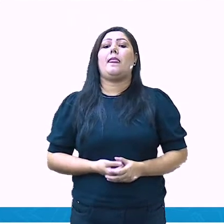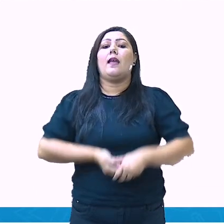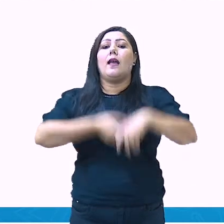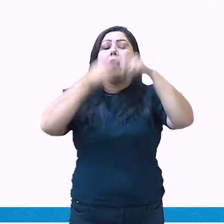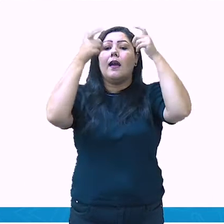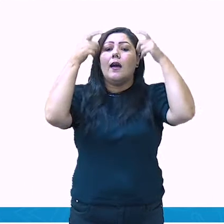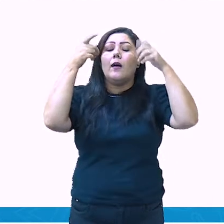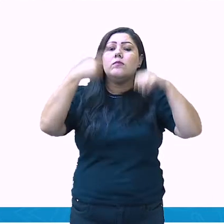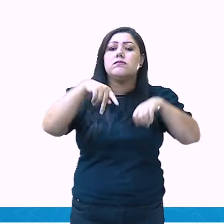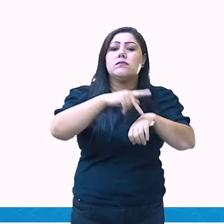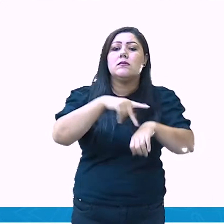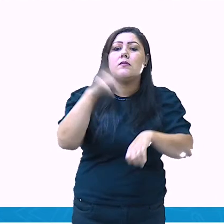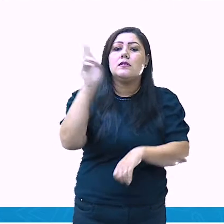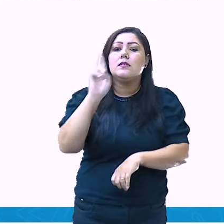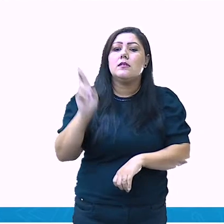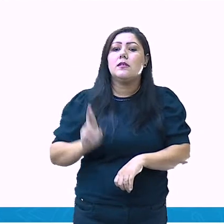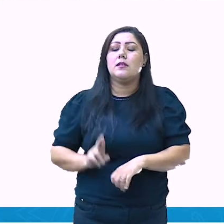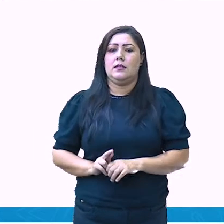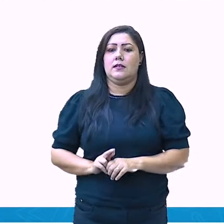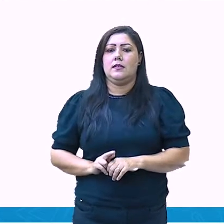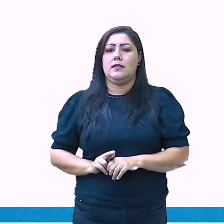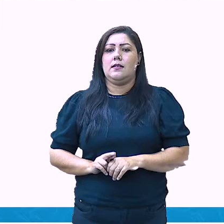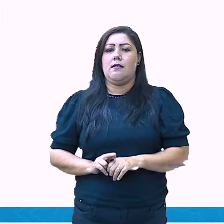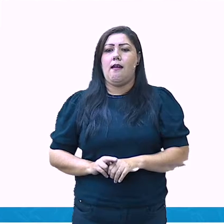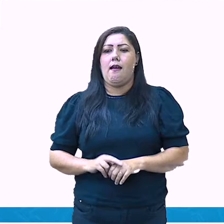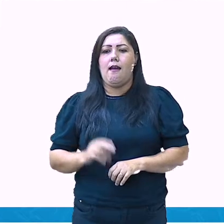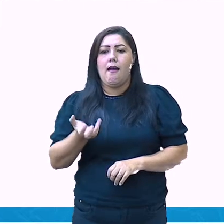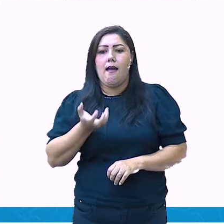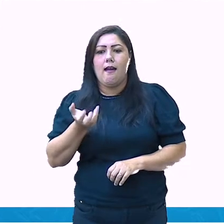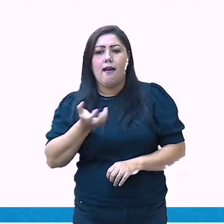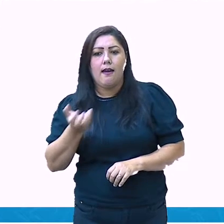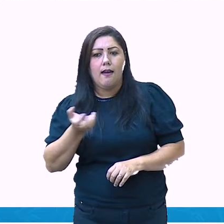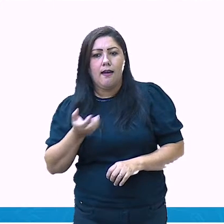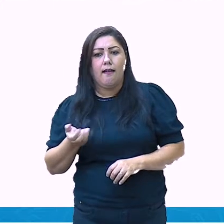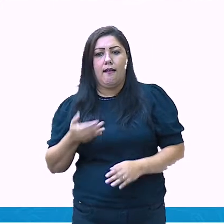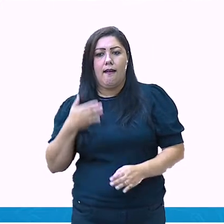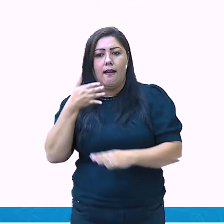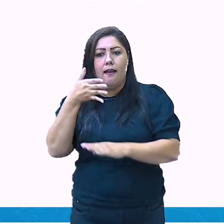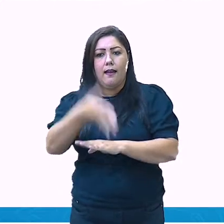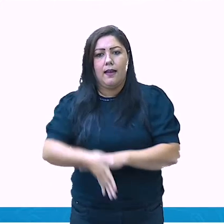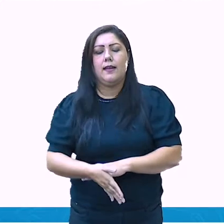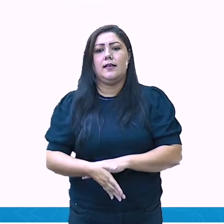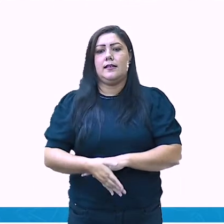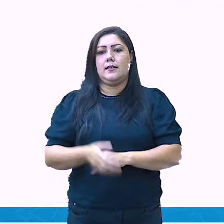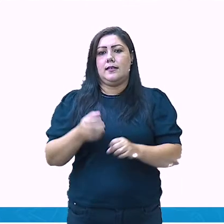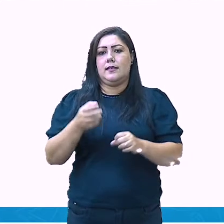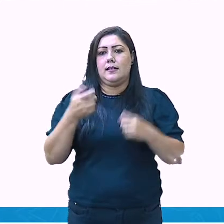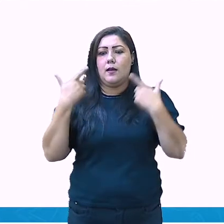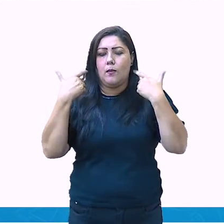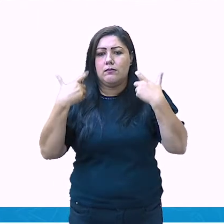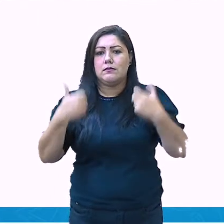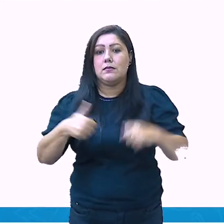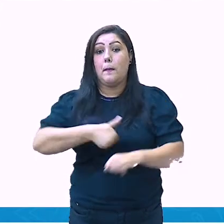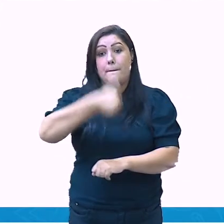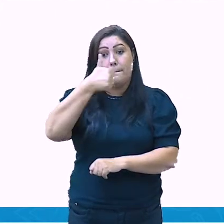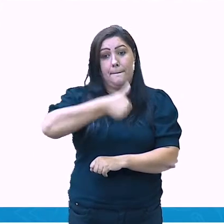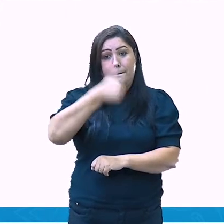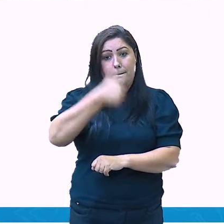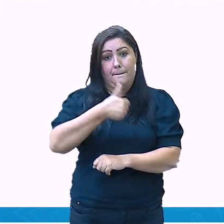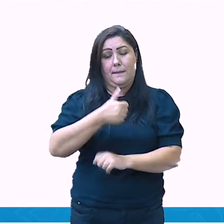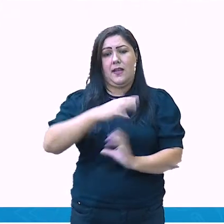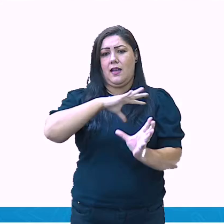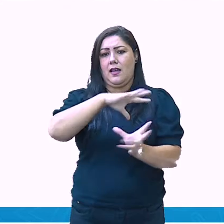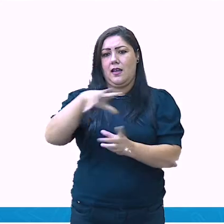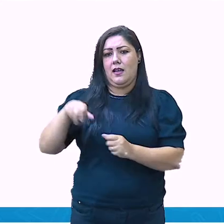um dos principais interessados na Primeira Guerra Mundial, iniciada em 1914. Mas o